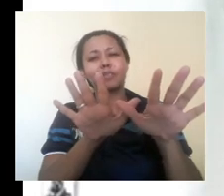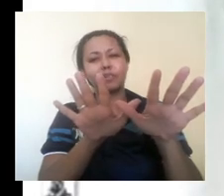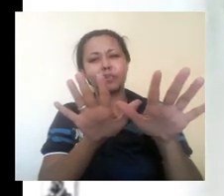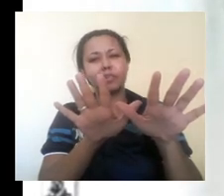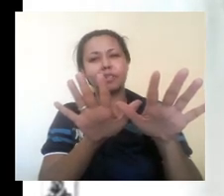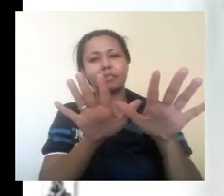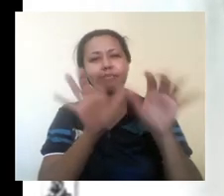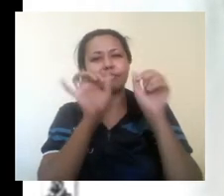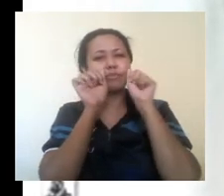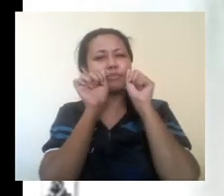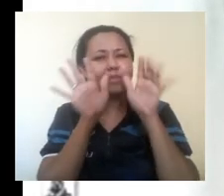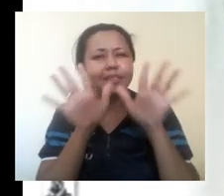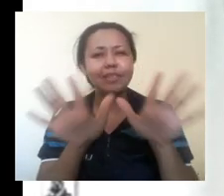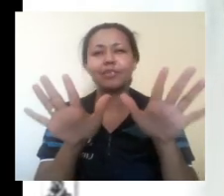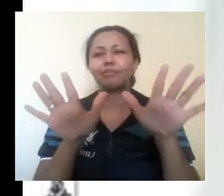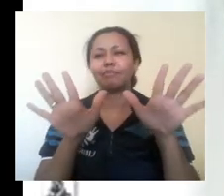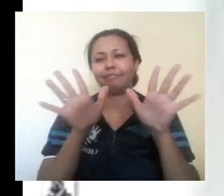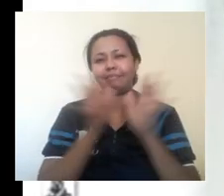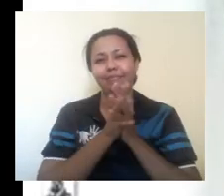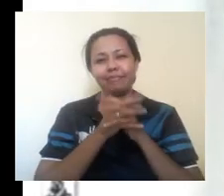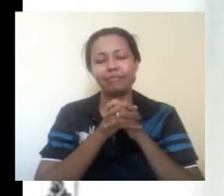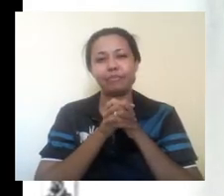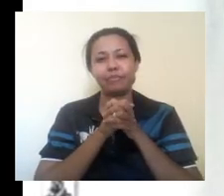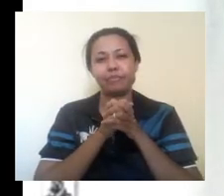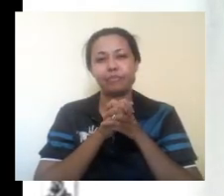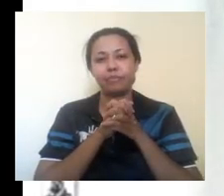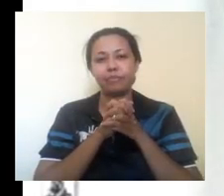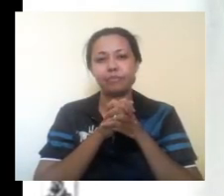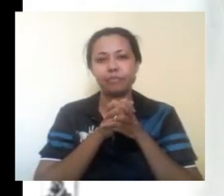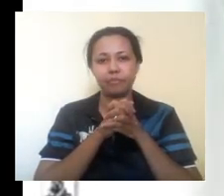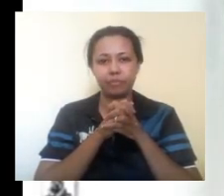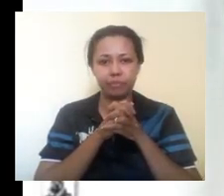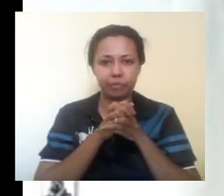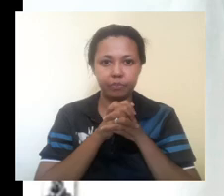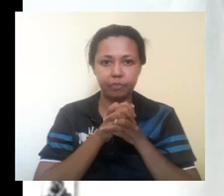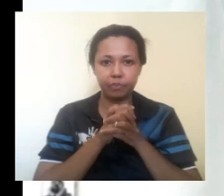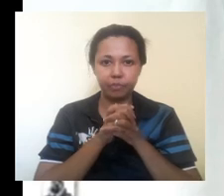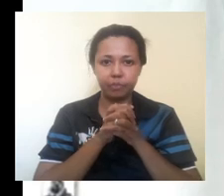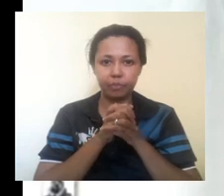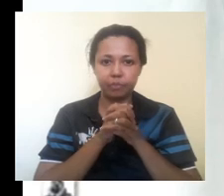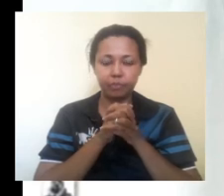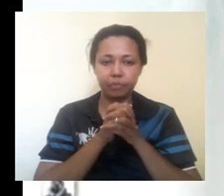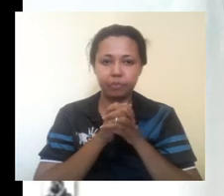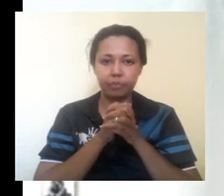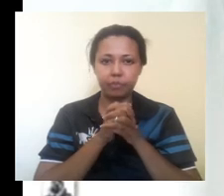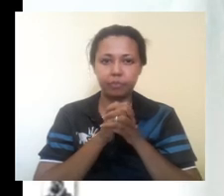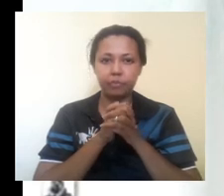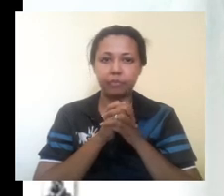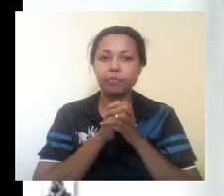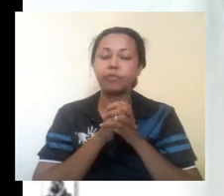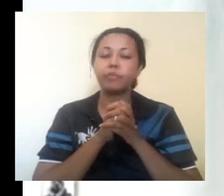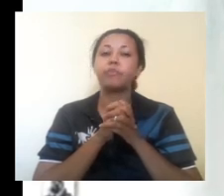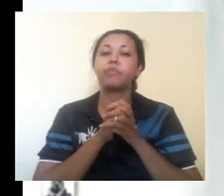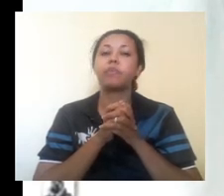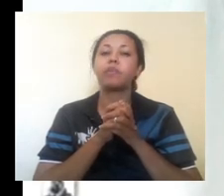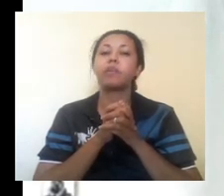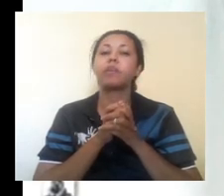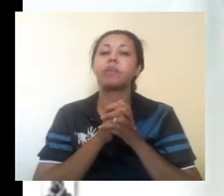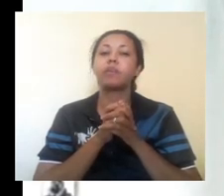nessa achando que você vai se infiltrar em alguma coisa na igreja, vai entrar no ativismo e vai fazer um monte de coisa para barganhar com o Senhor, não, porque